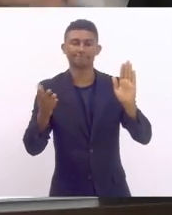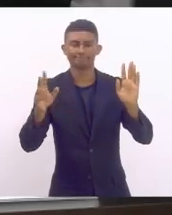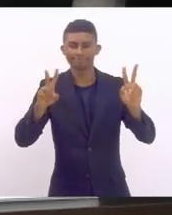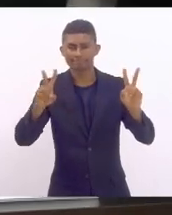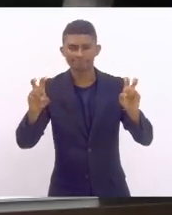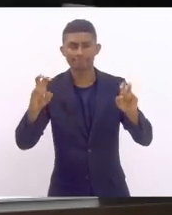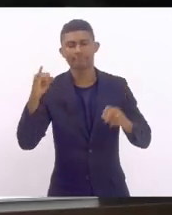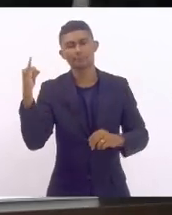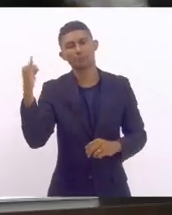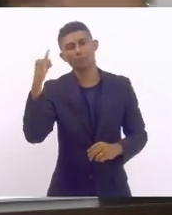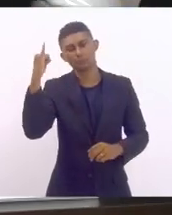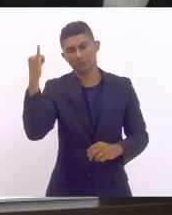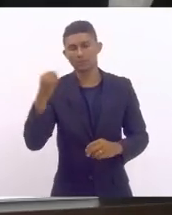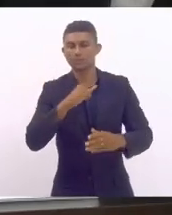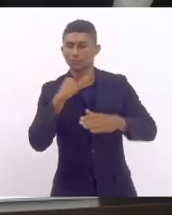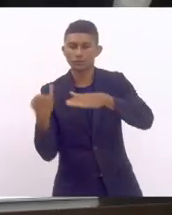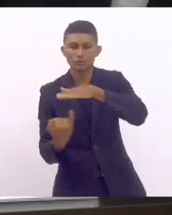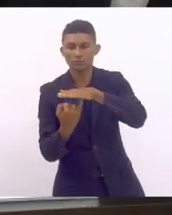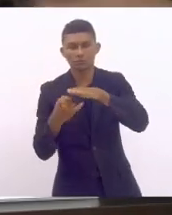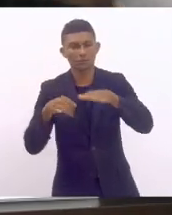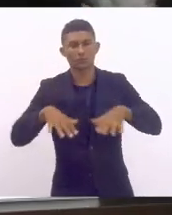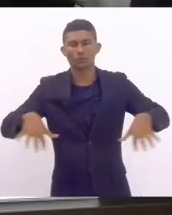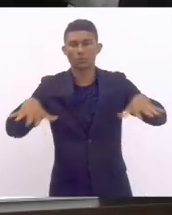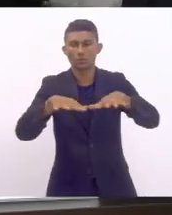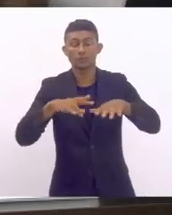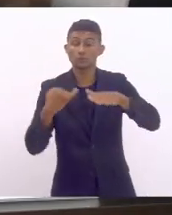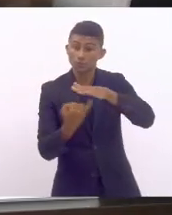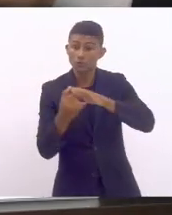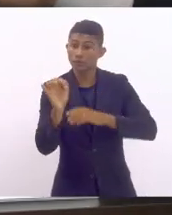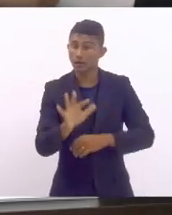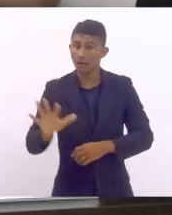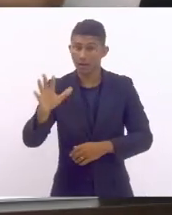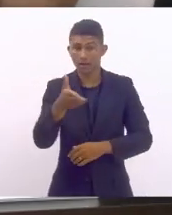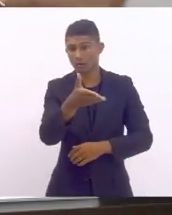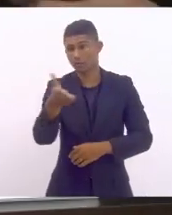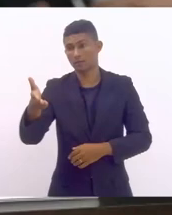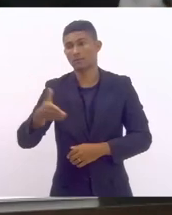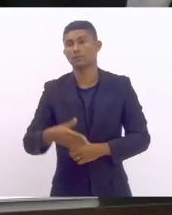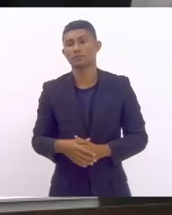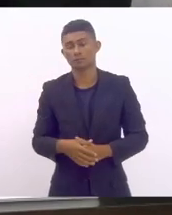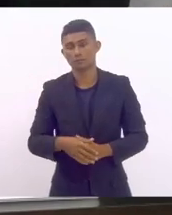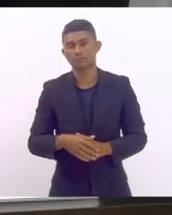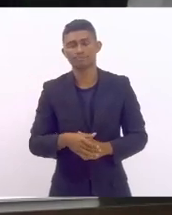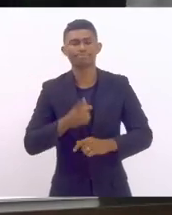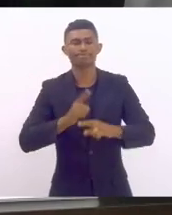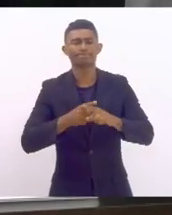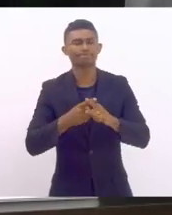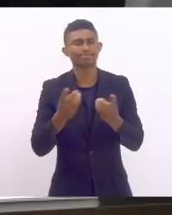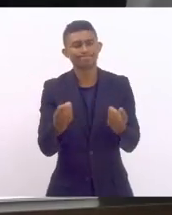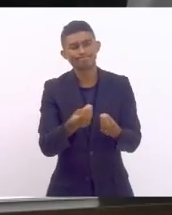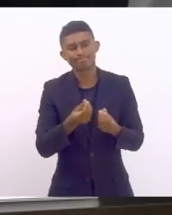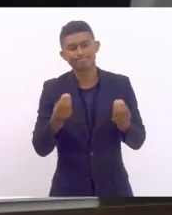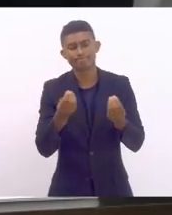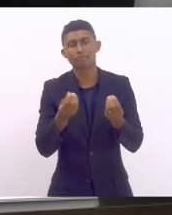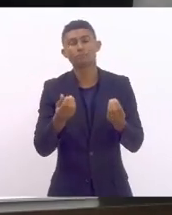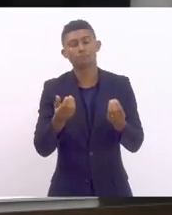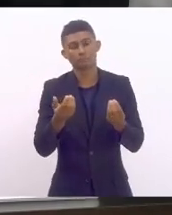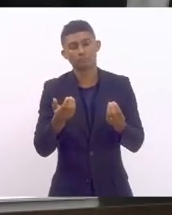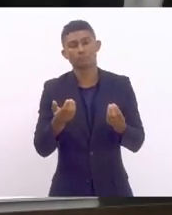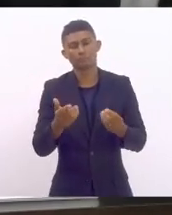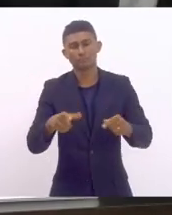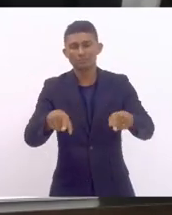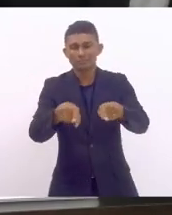a todas as nossas instituições federais de educação da sensibilidade mas também entendendo